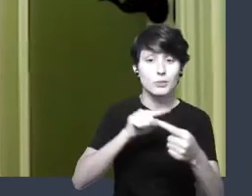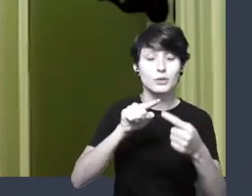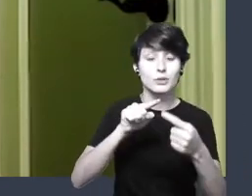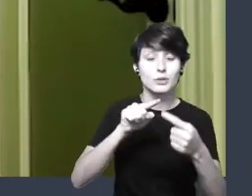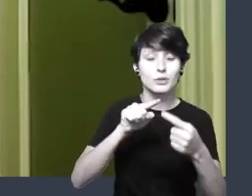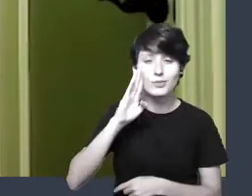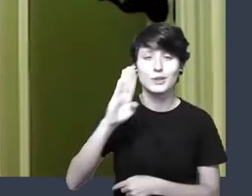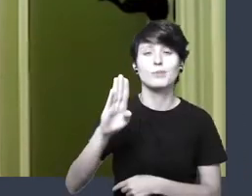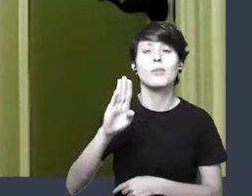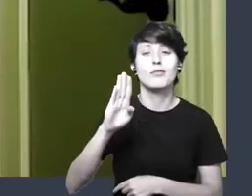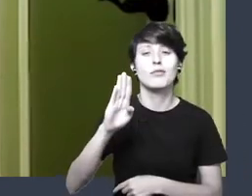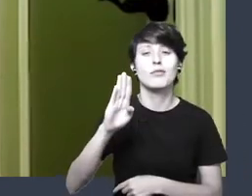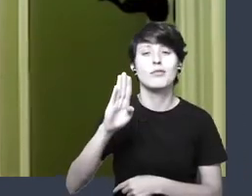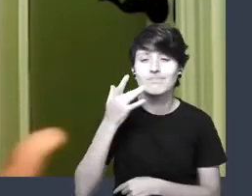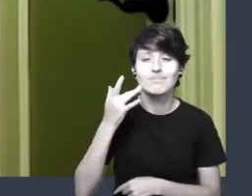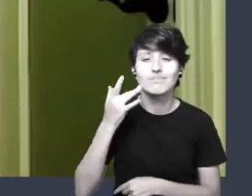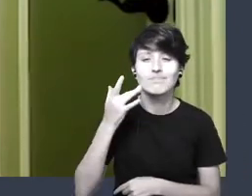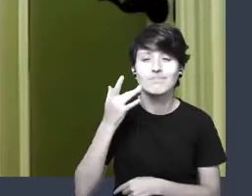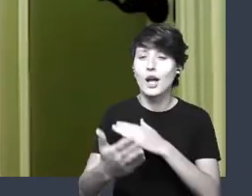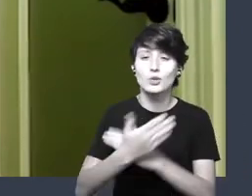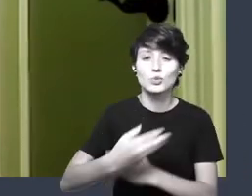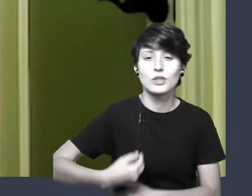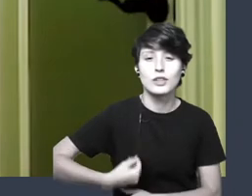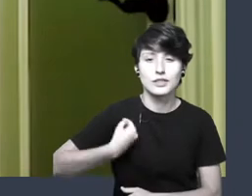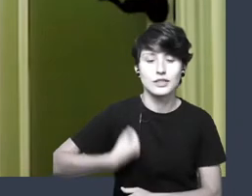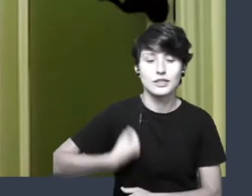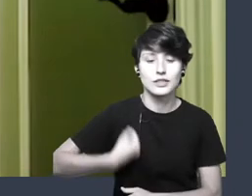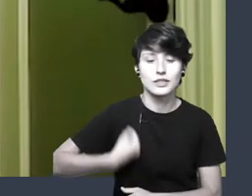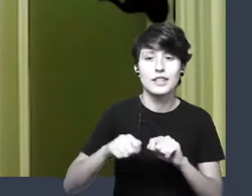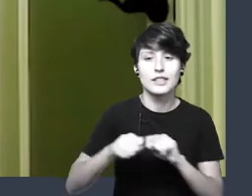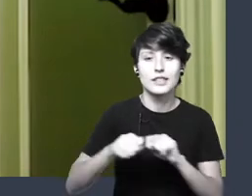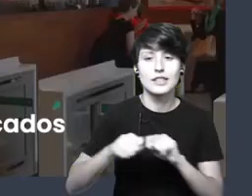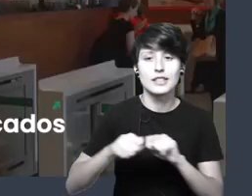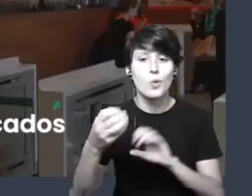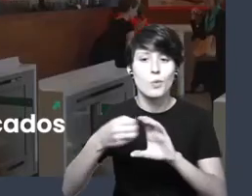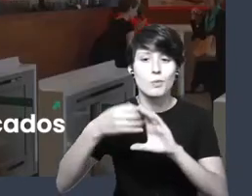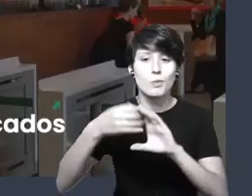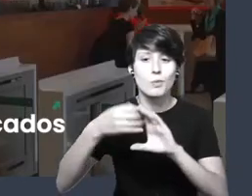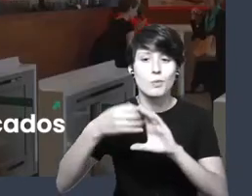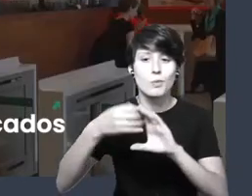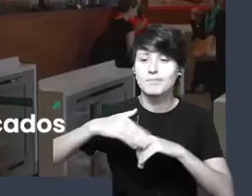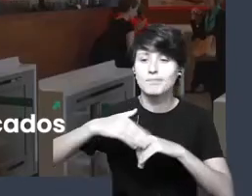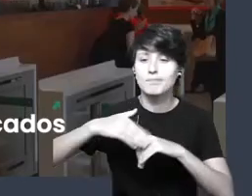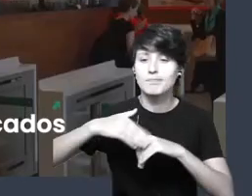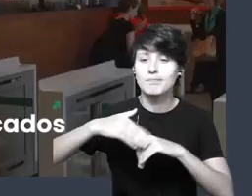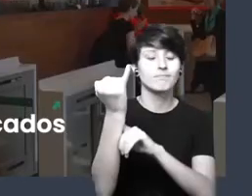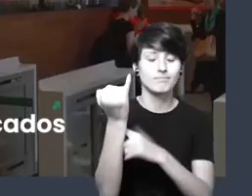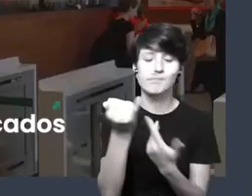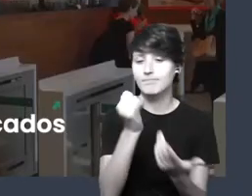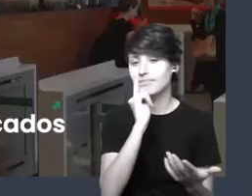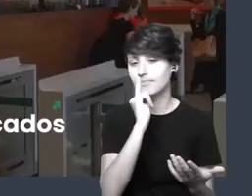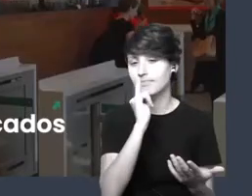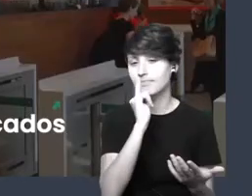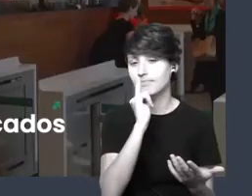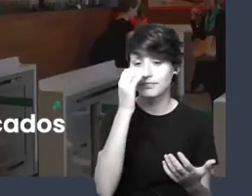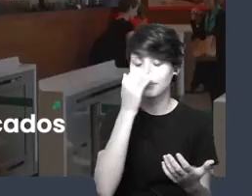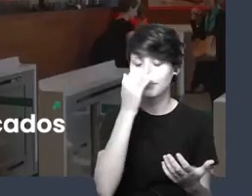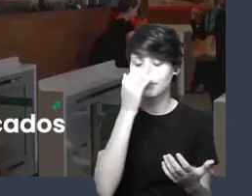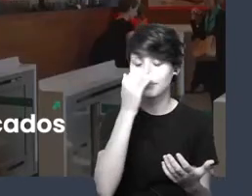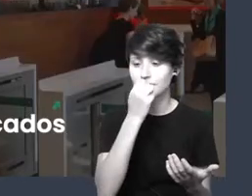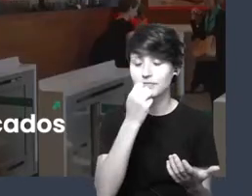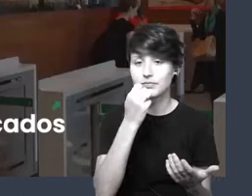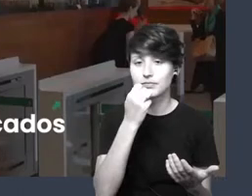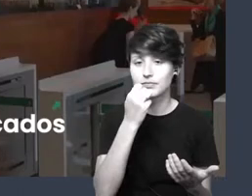é facilitar a nossa vida e tornar alguma das tarefas mais convenientes. Então, a gente tem, por exemplo, o telefone,